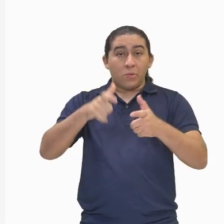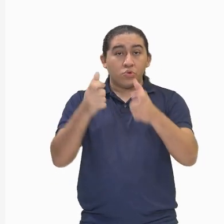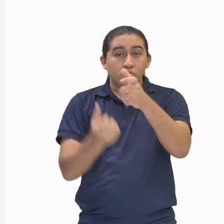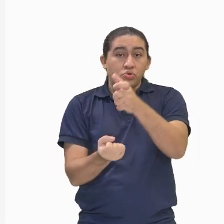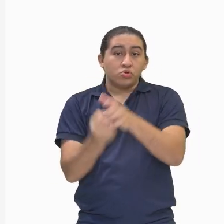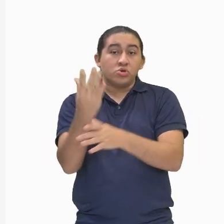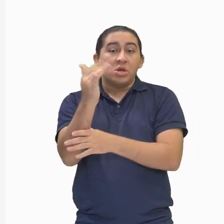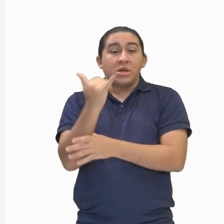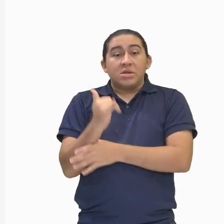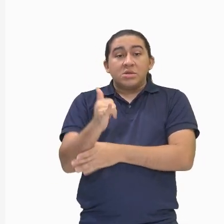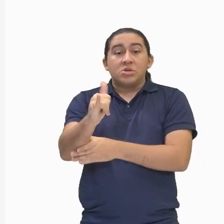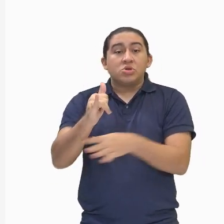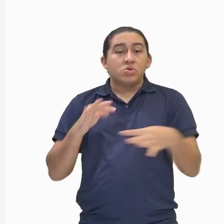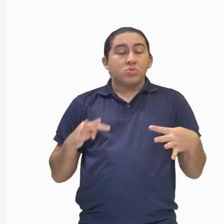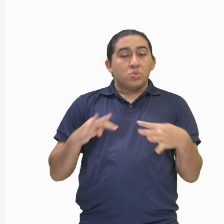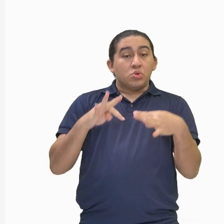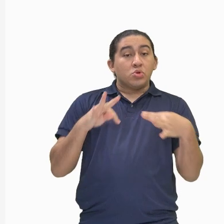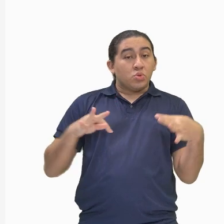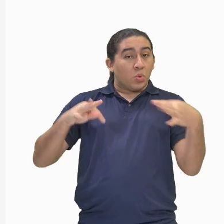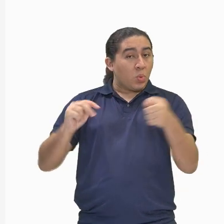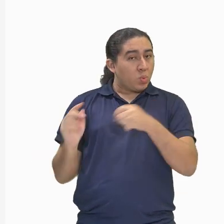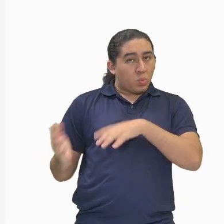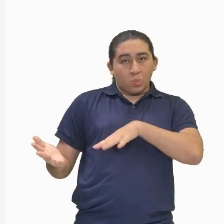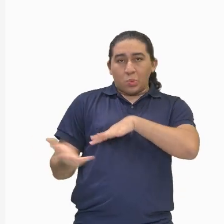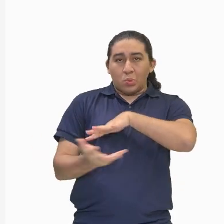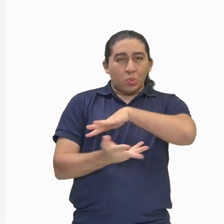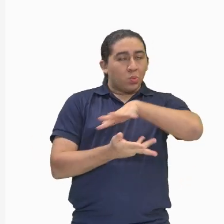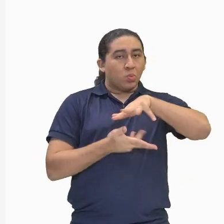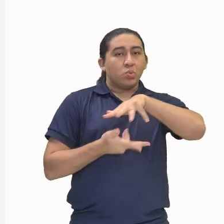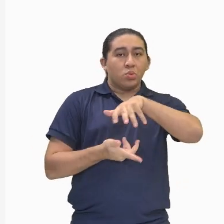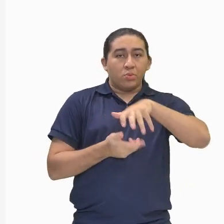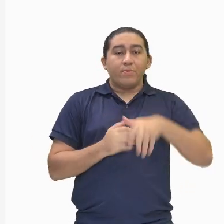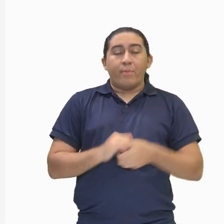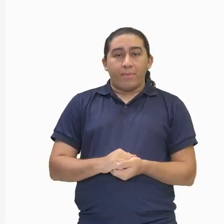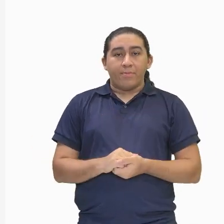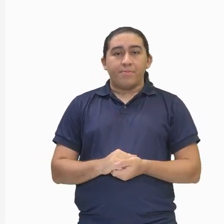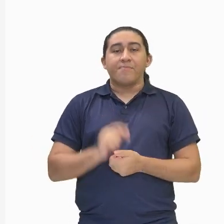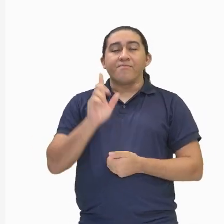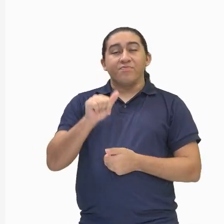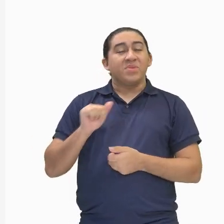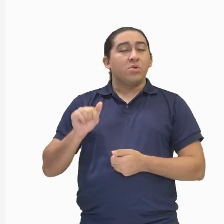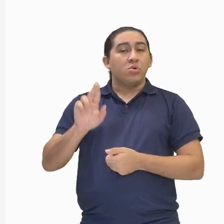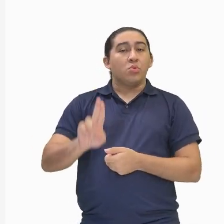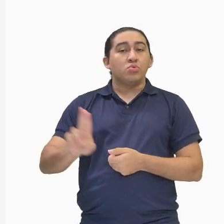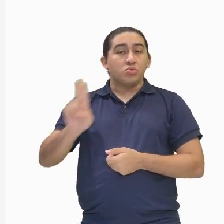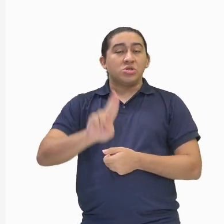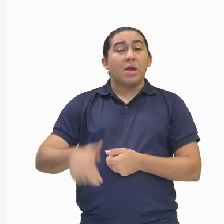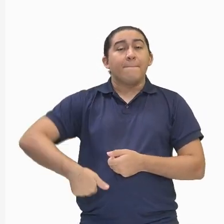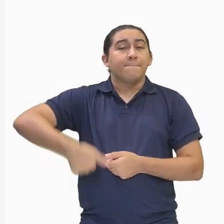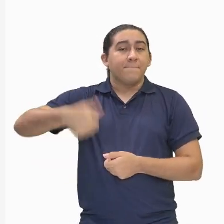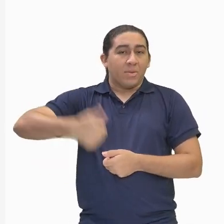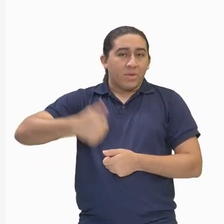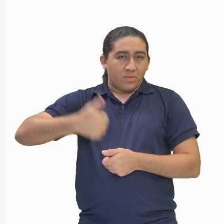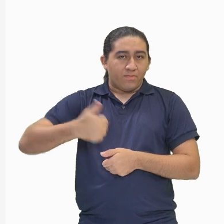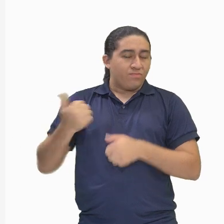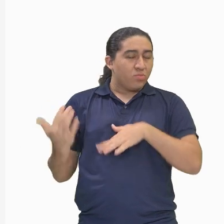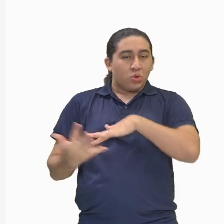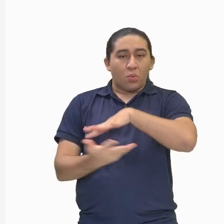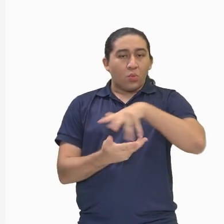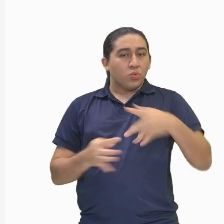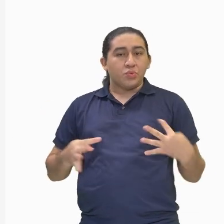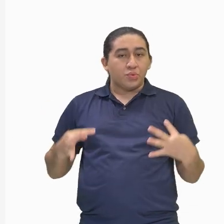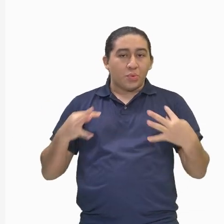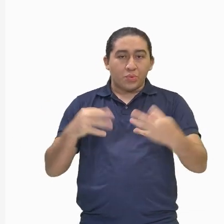de todo o mundo. É a modalidade de energia mais utilizada no mundo inteiro. É a nossa